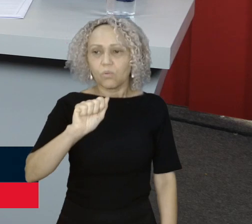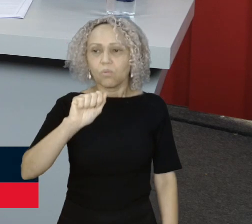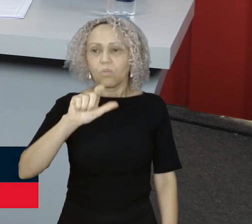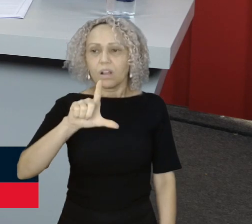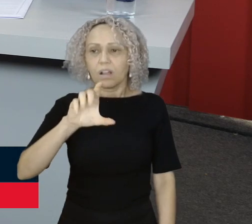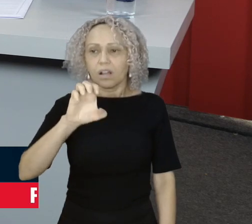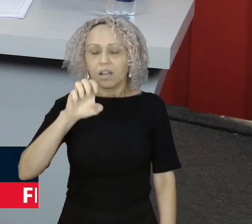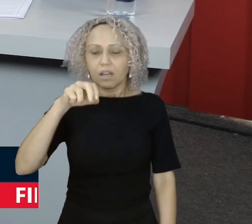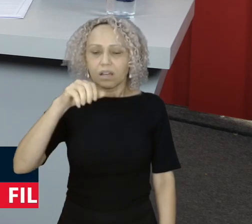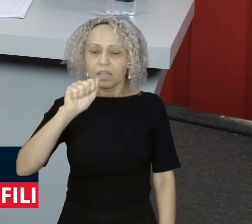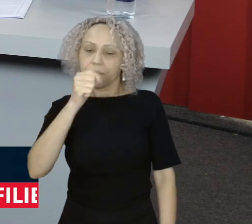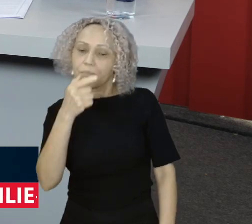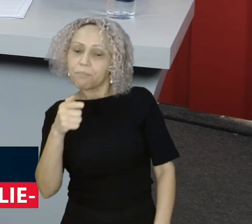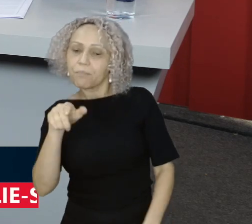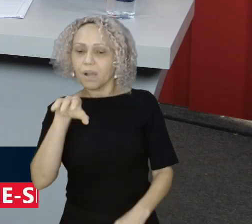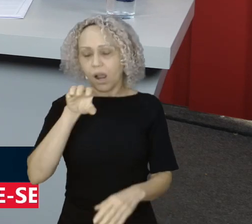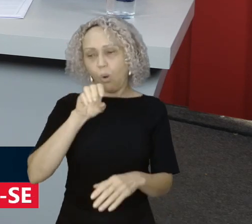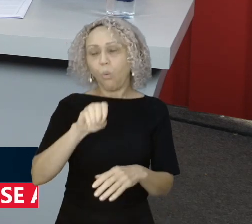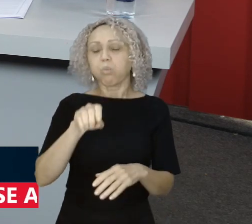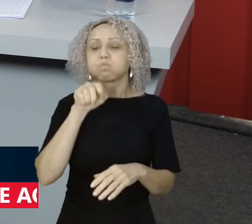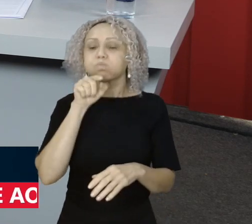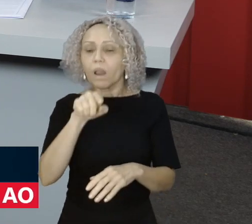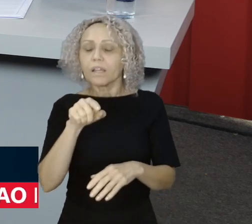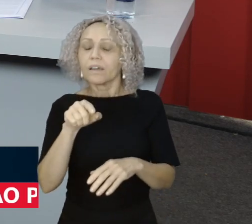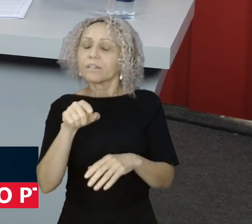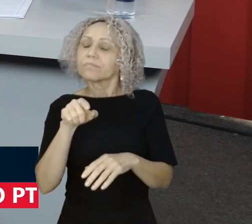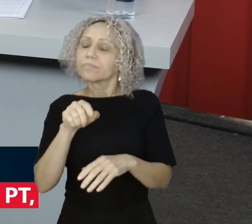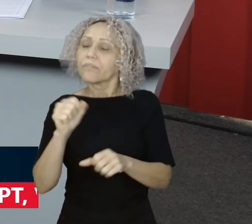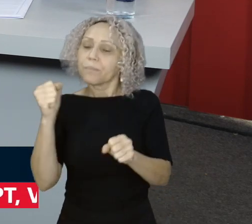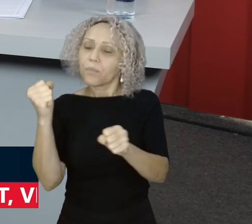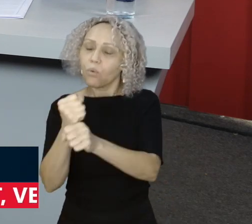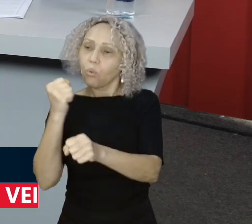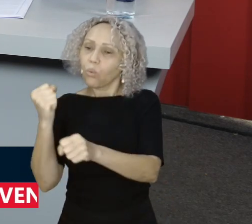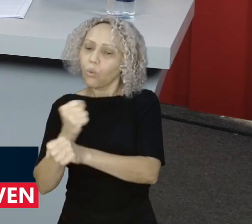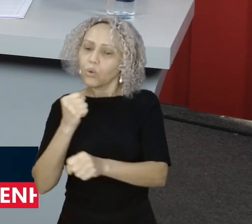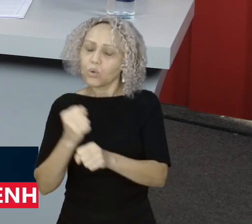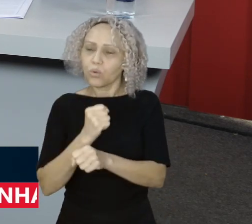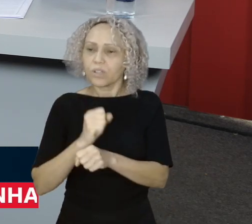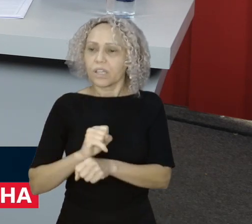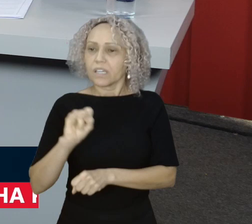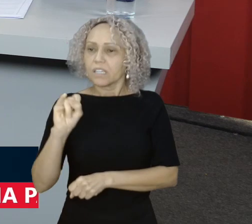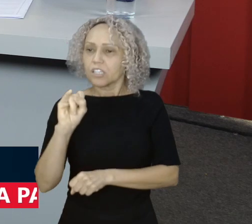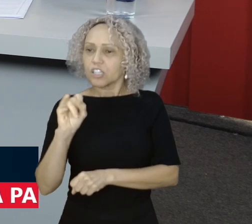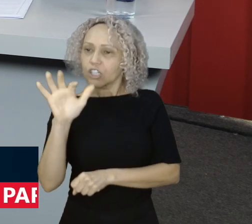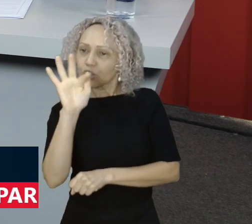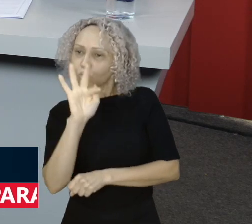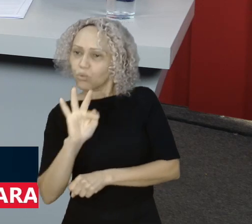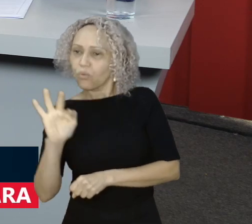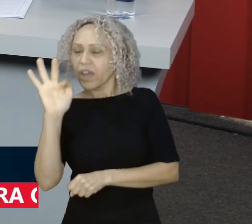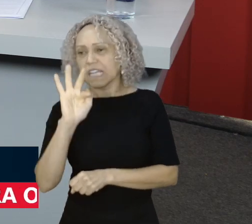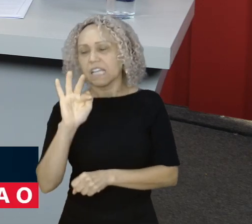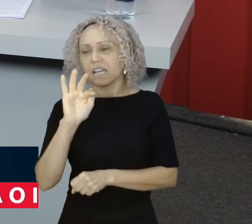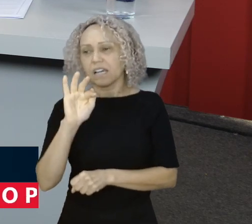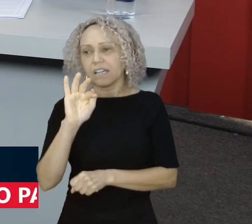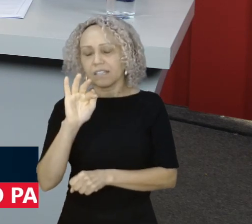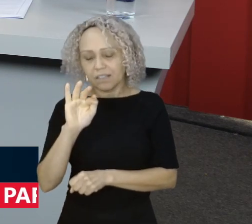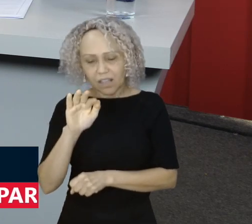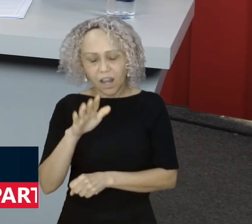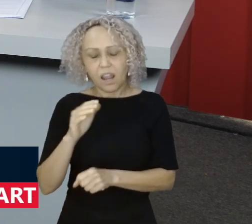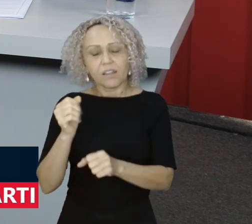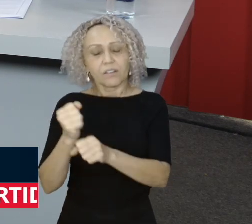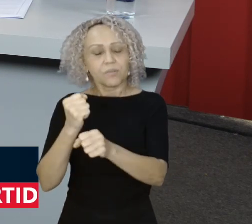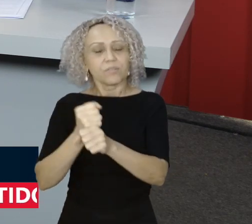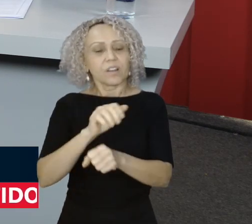instituto federal dentro das comunidades de favela da região de Jacarepaguá, Cidade de Deus, aquela região por